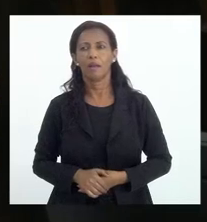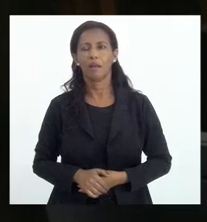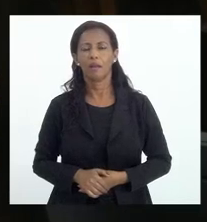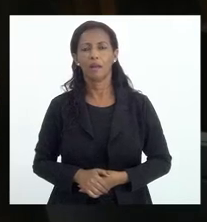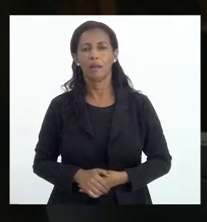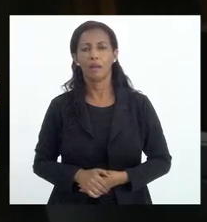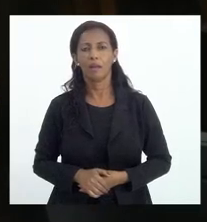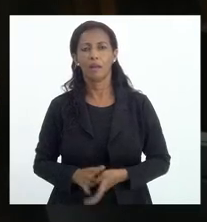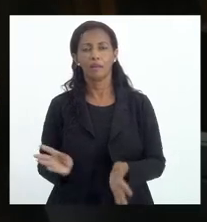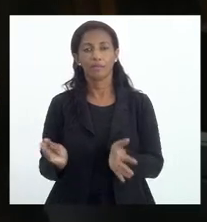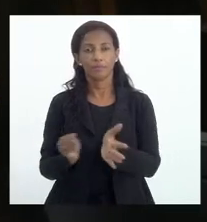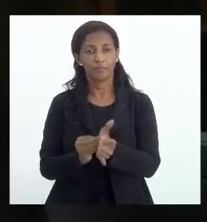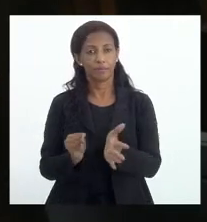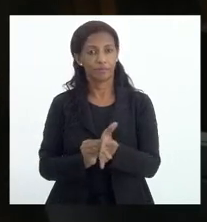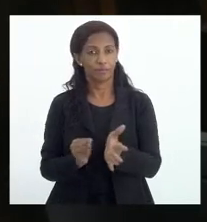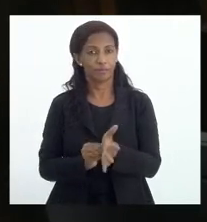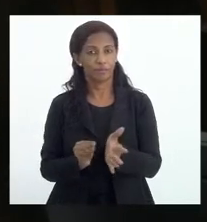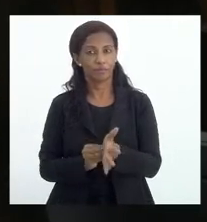os seus respectivos